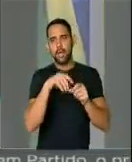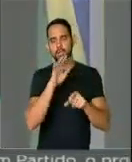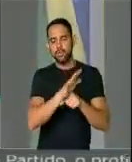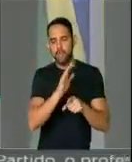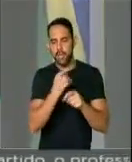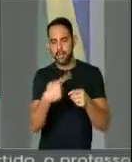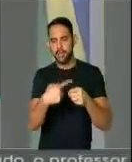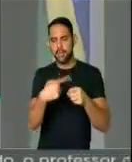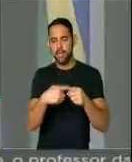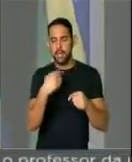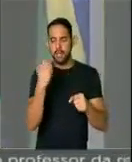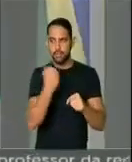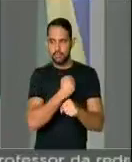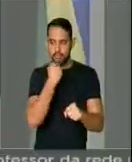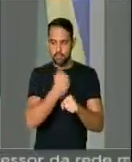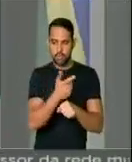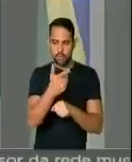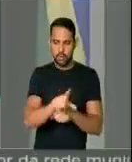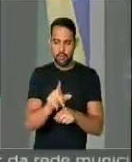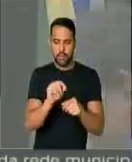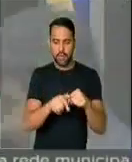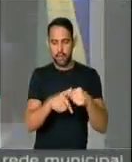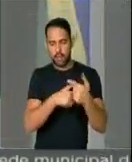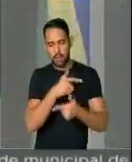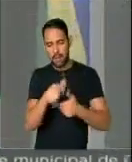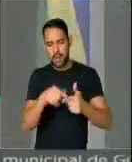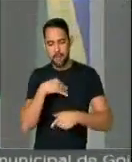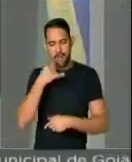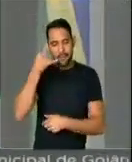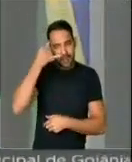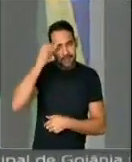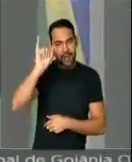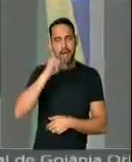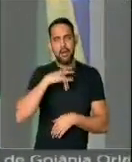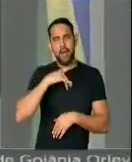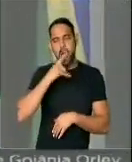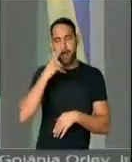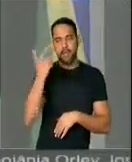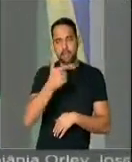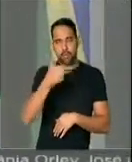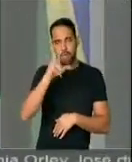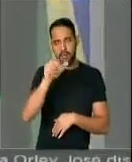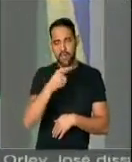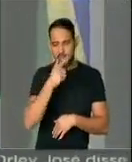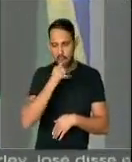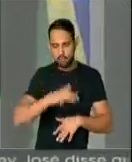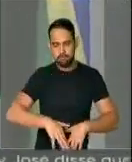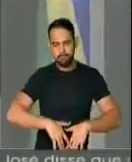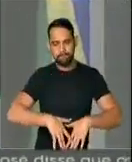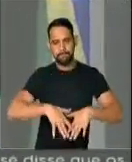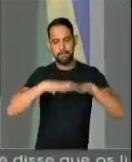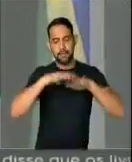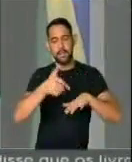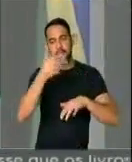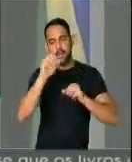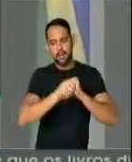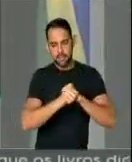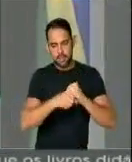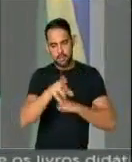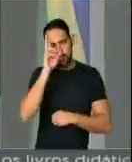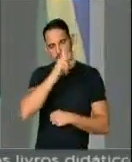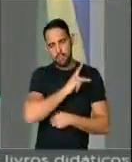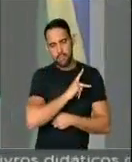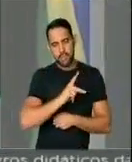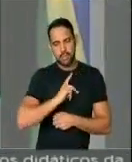dessas cidades e especialmente trabalhar na prevenção. Então já é a segunda enchente nesses 10 anos. Então, senhor